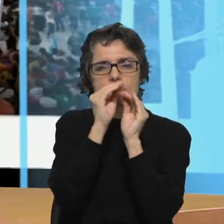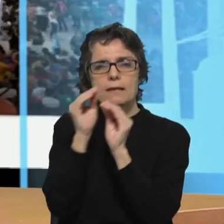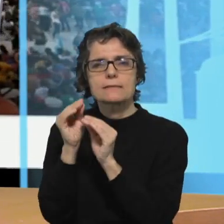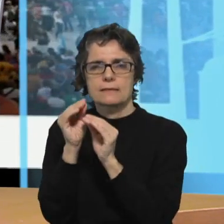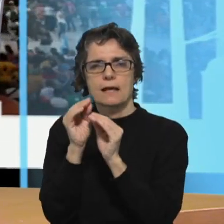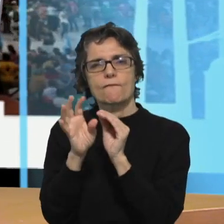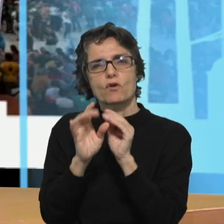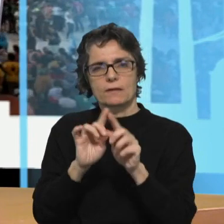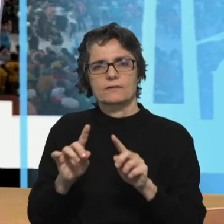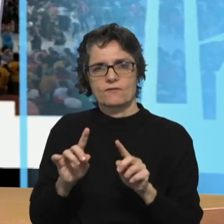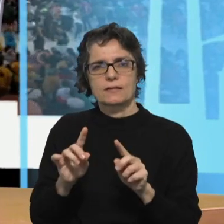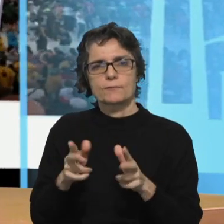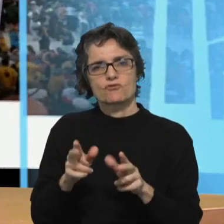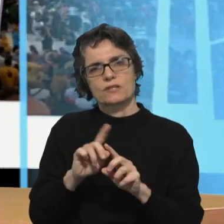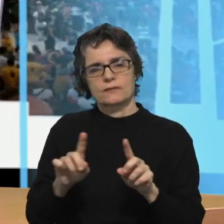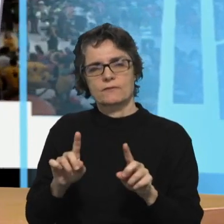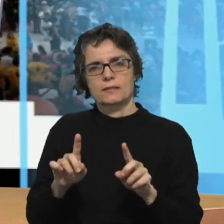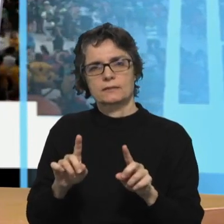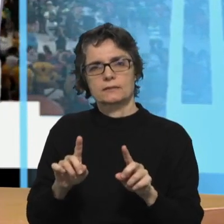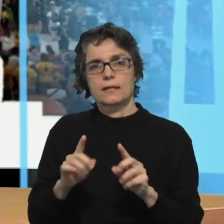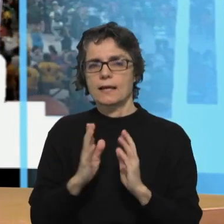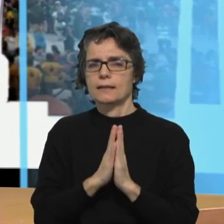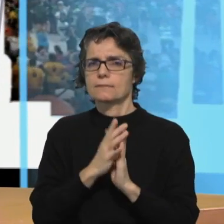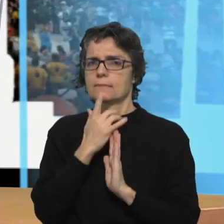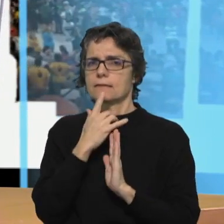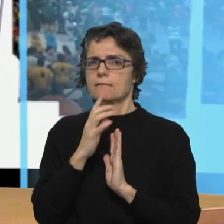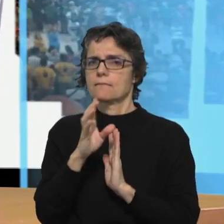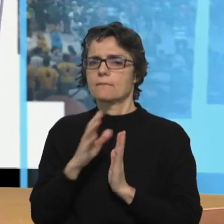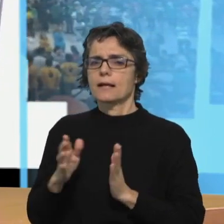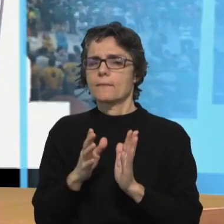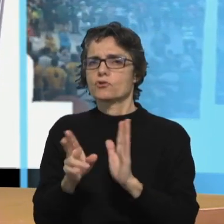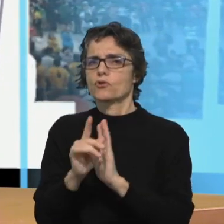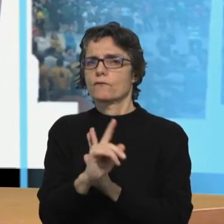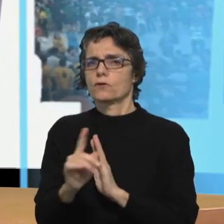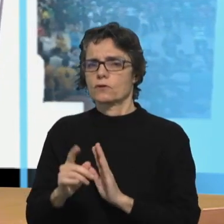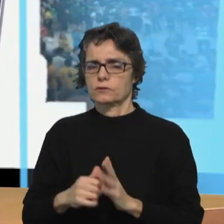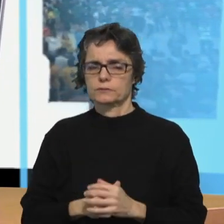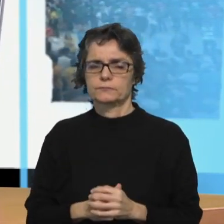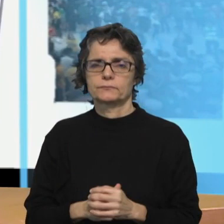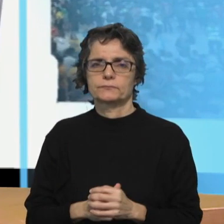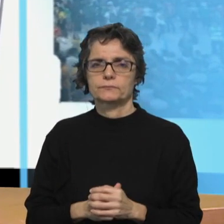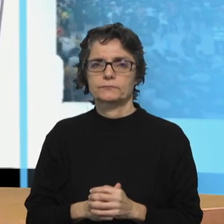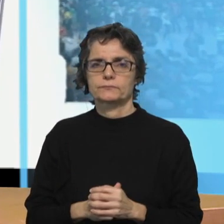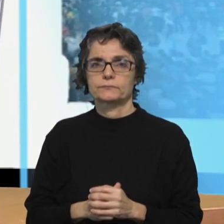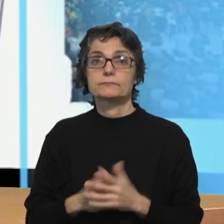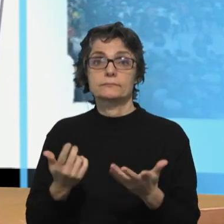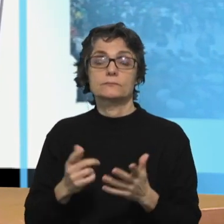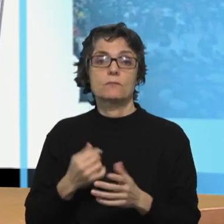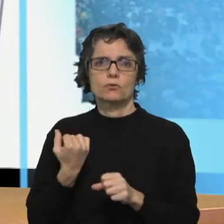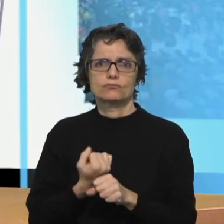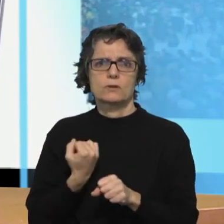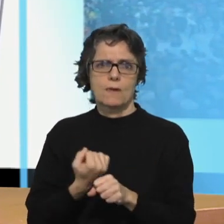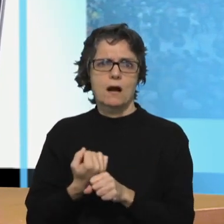novos, tivemos que, em Igreja, discernir novos caminhos. Não é? Claro, na sequência de todo esse trabalho de